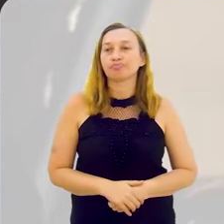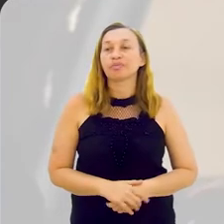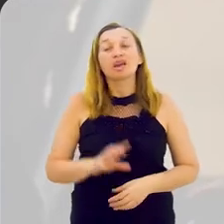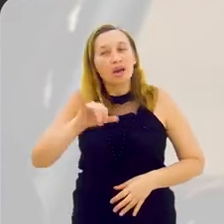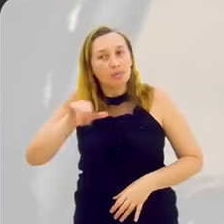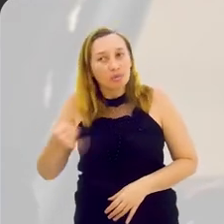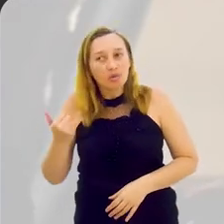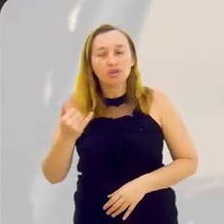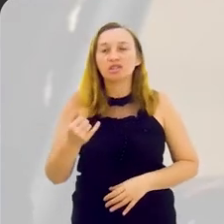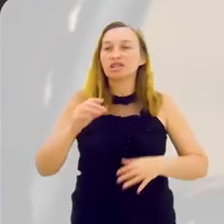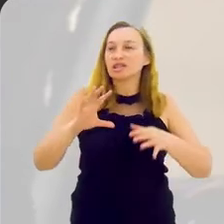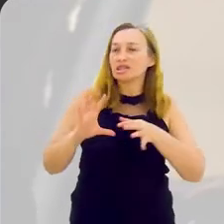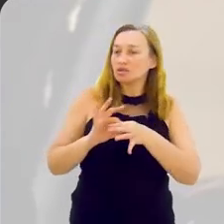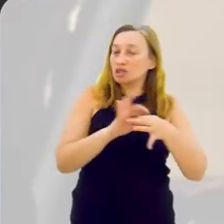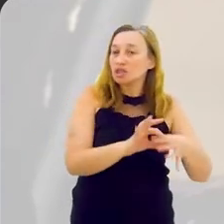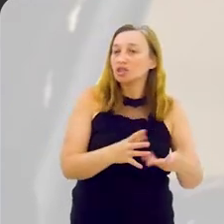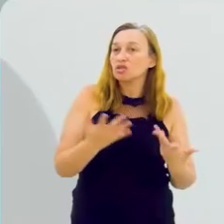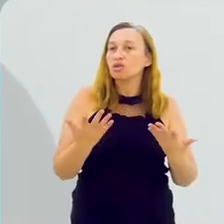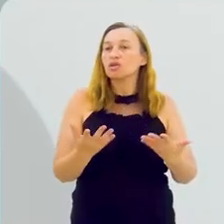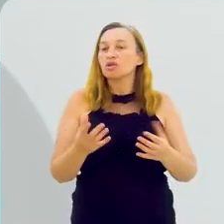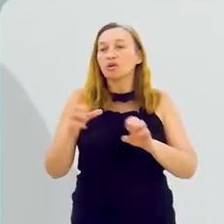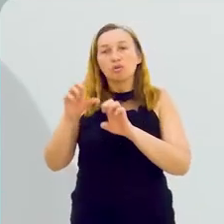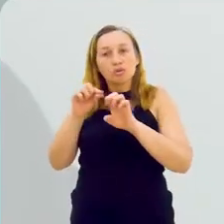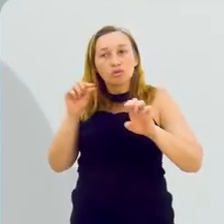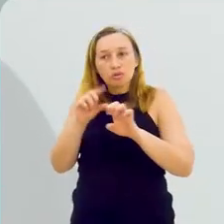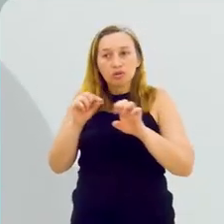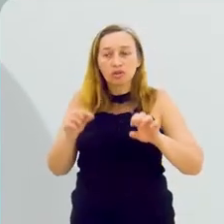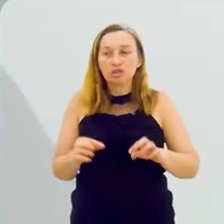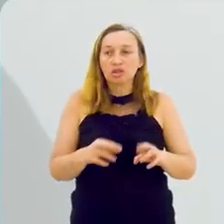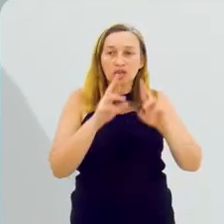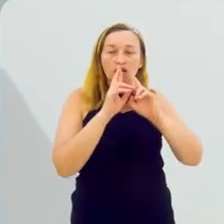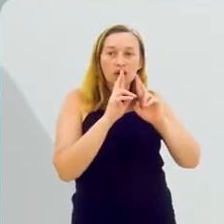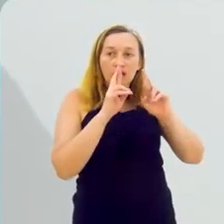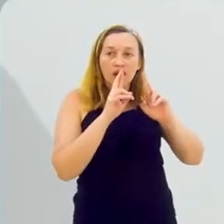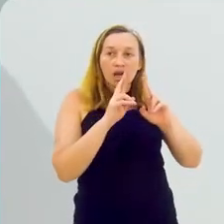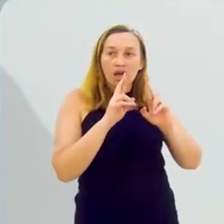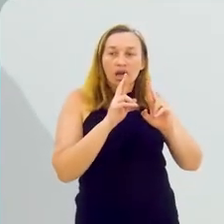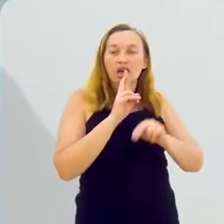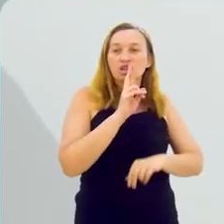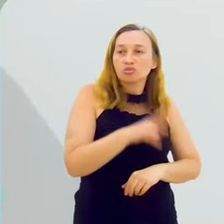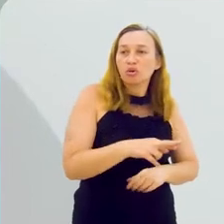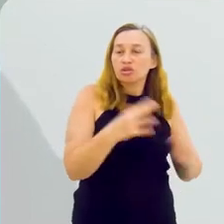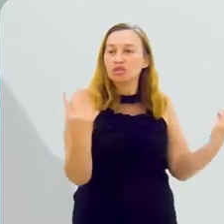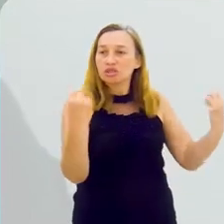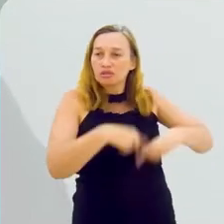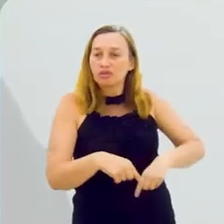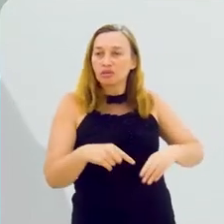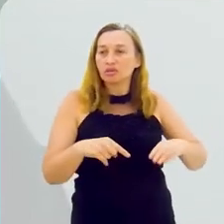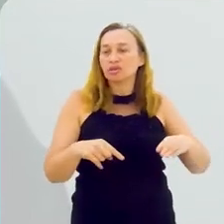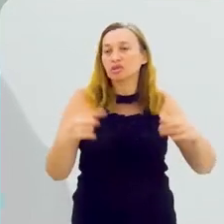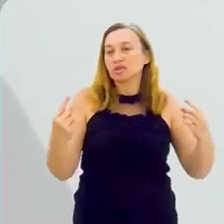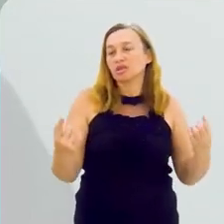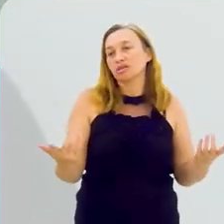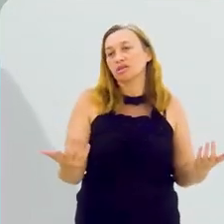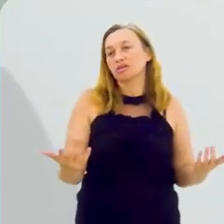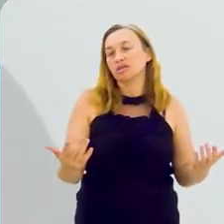perfeitamente, perfeita reflexão. E aí, aproveitando esse contexto, de que forma o empreendedorismo responde a esse